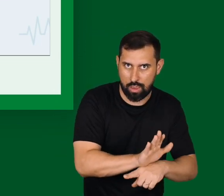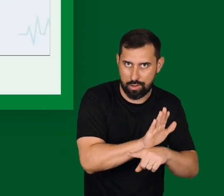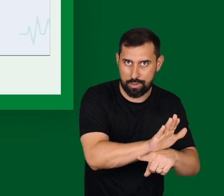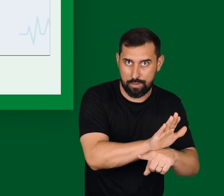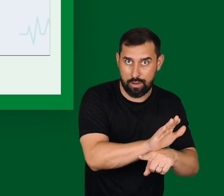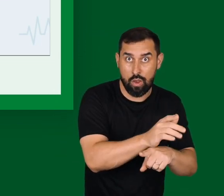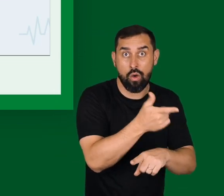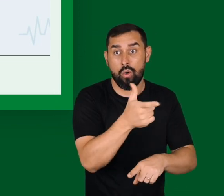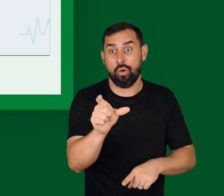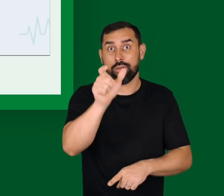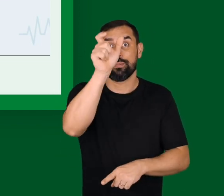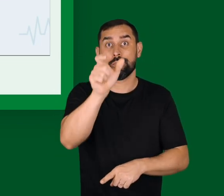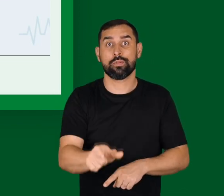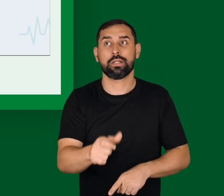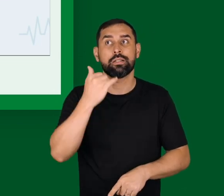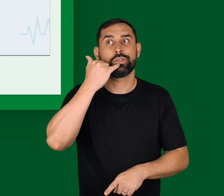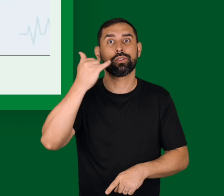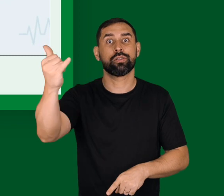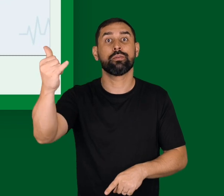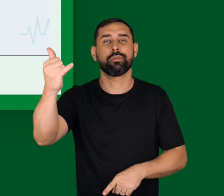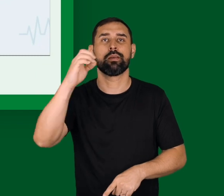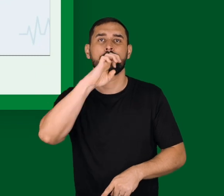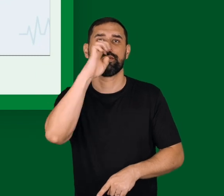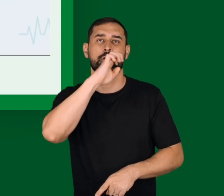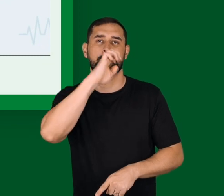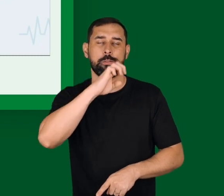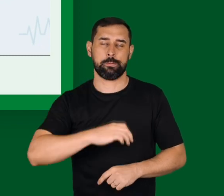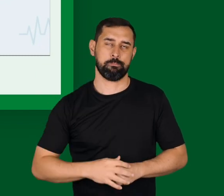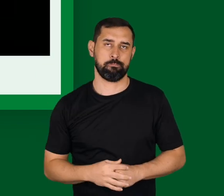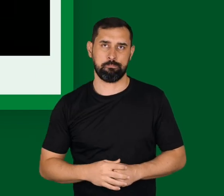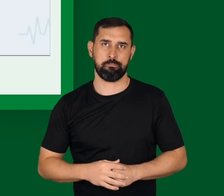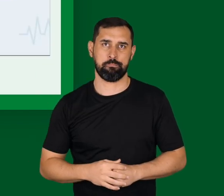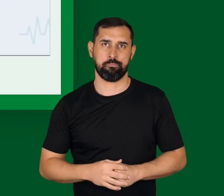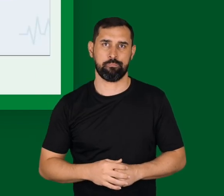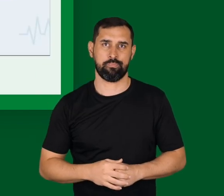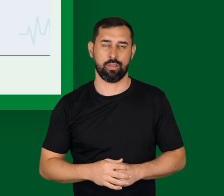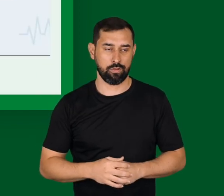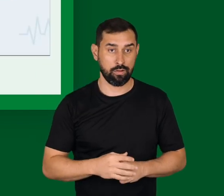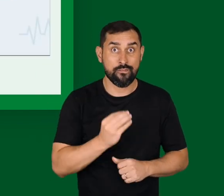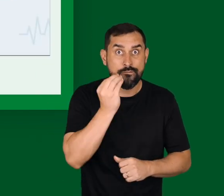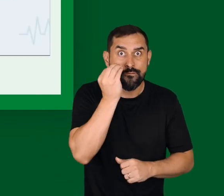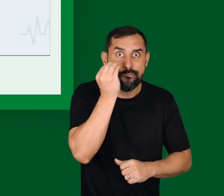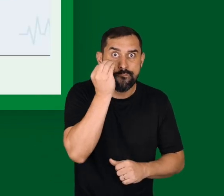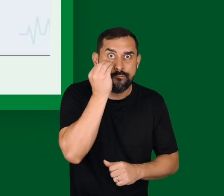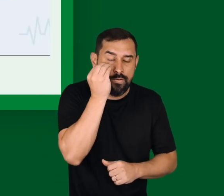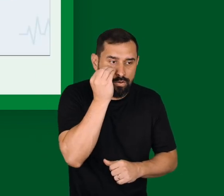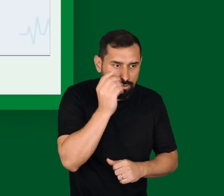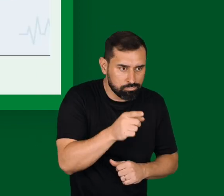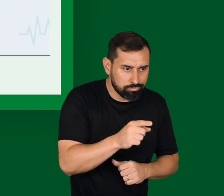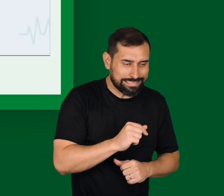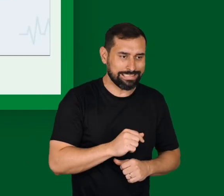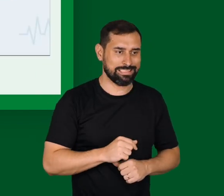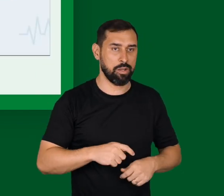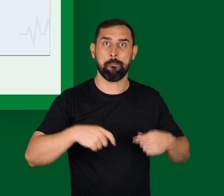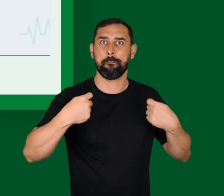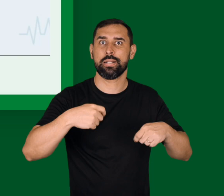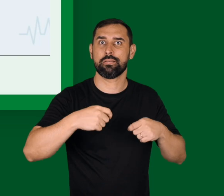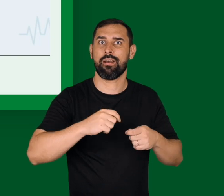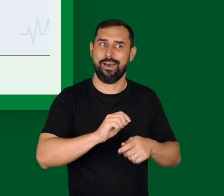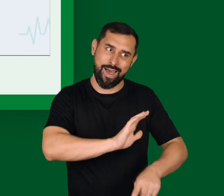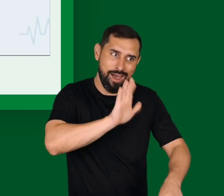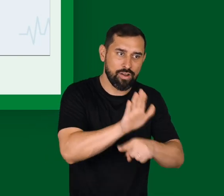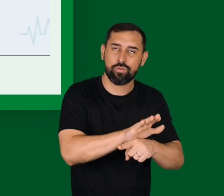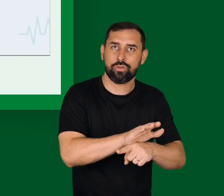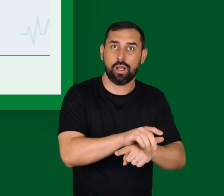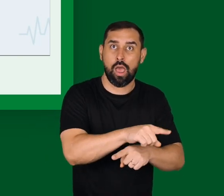atenção àquela criança e um outro grupo de pessoa, outra pessoa vai ter que estar acionando o serviço de resgate. Tá? Então,